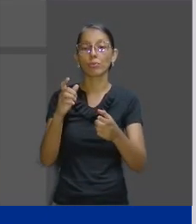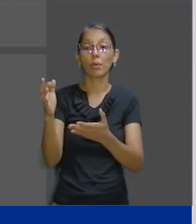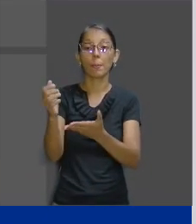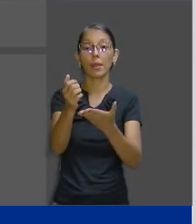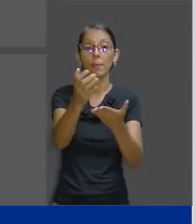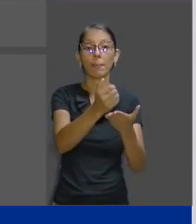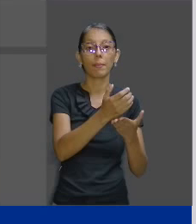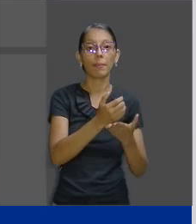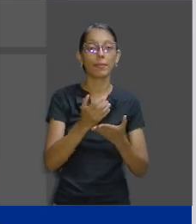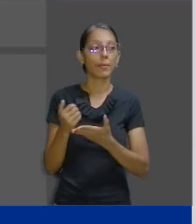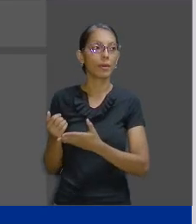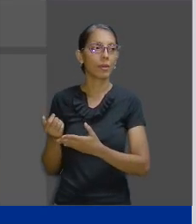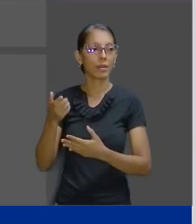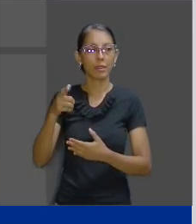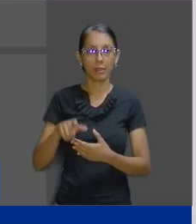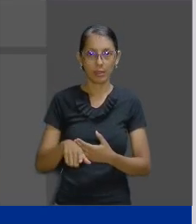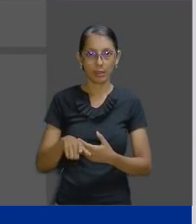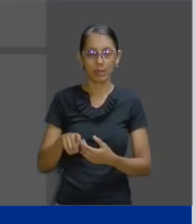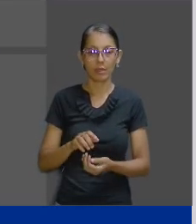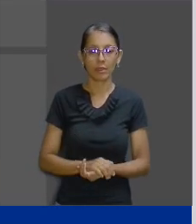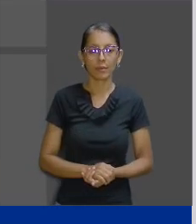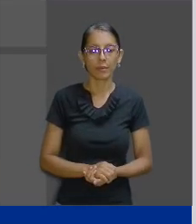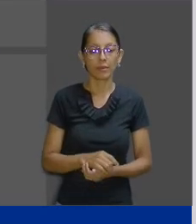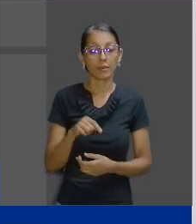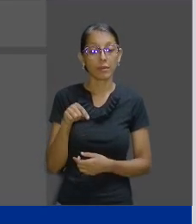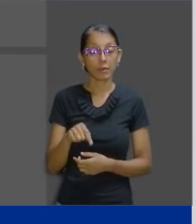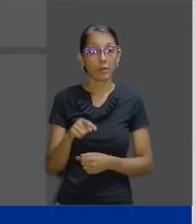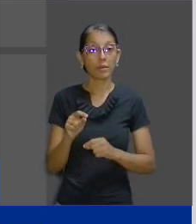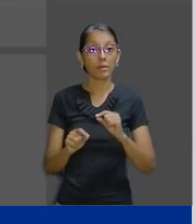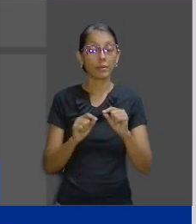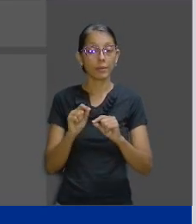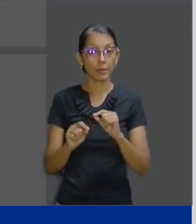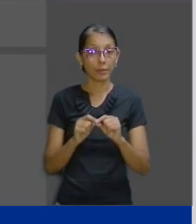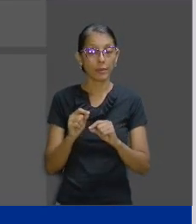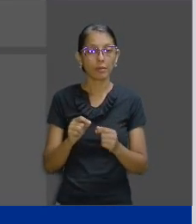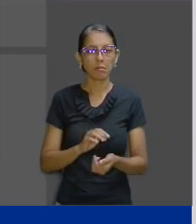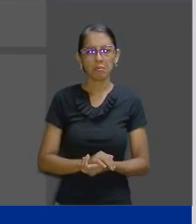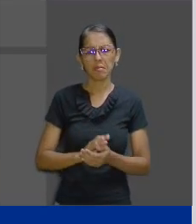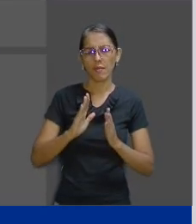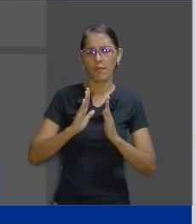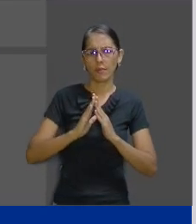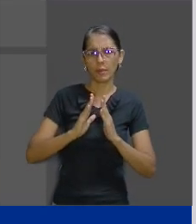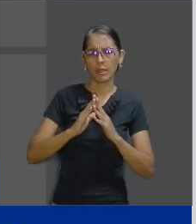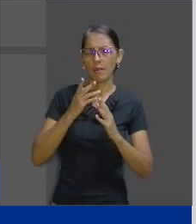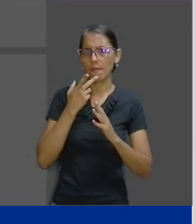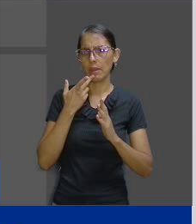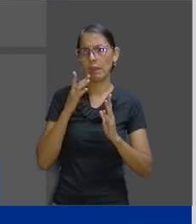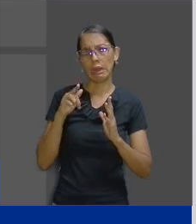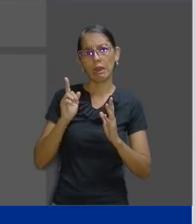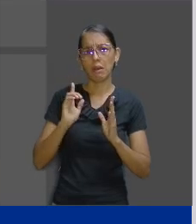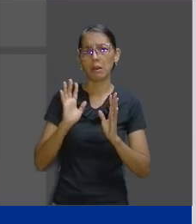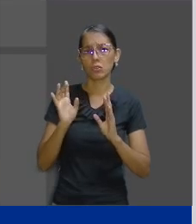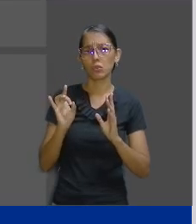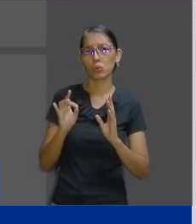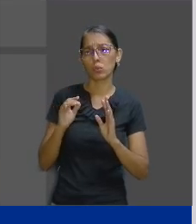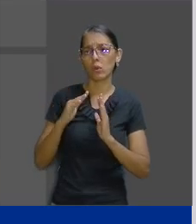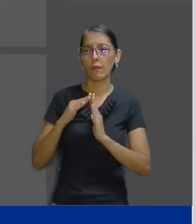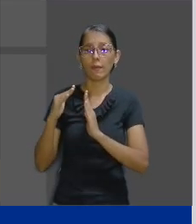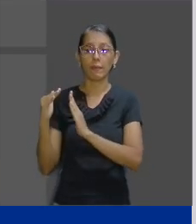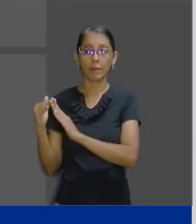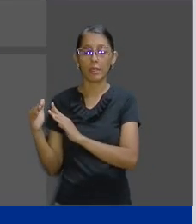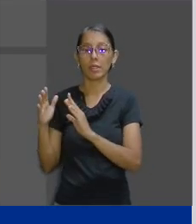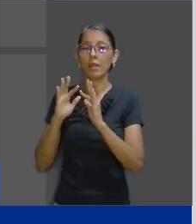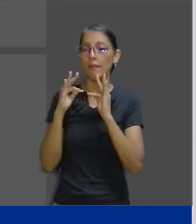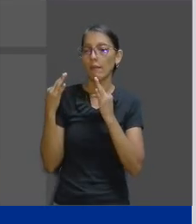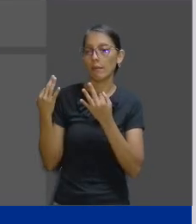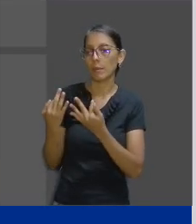interessante, porque ao contrário do que as defesas dizem, que eram correligionários, que eram vizinhos, que era família, aqui nós temos a palavra eleitor.